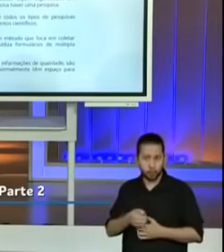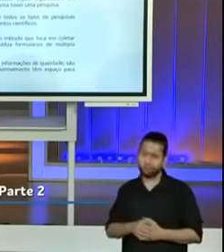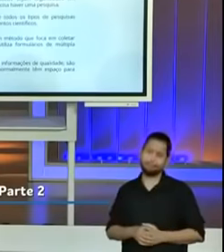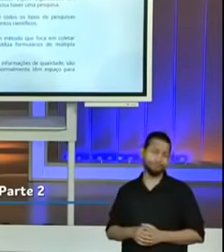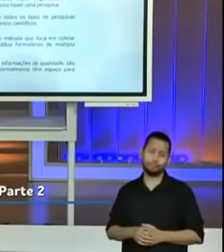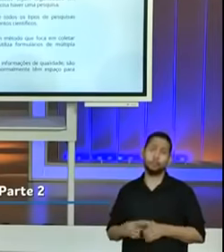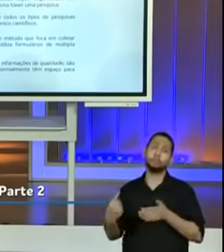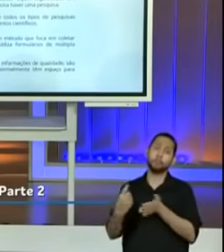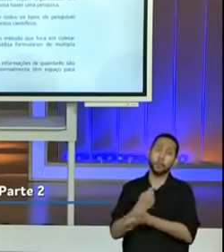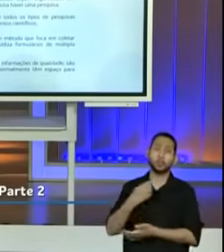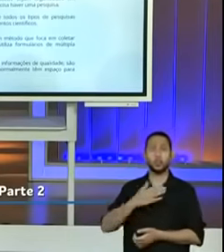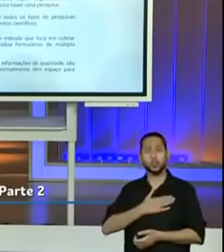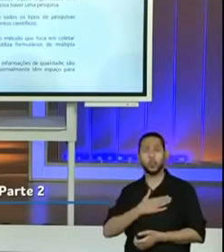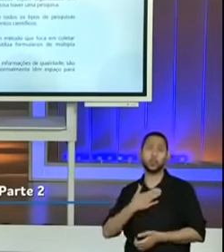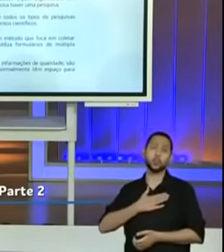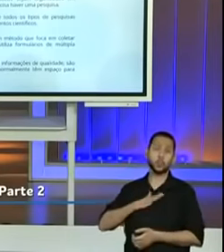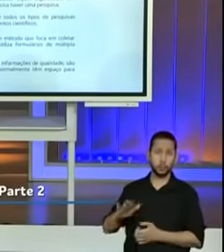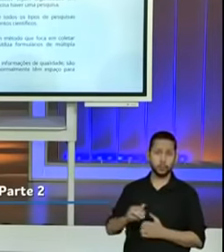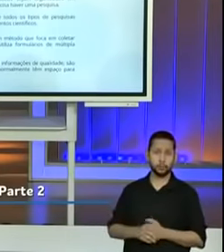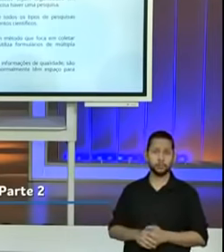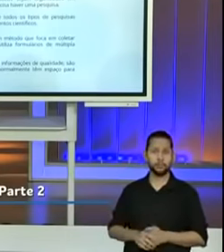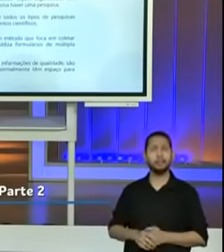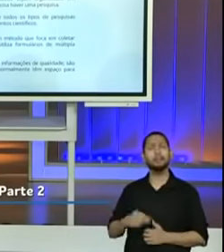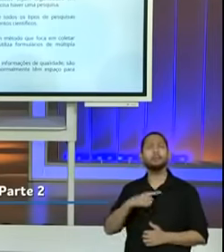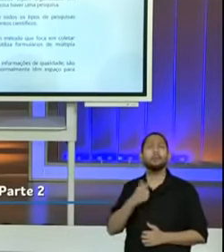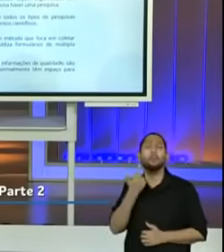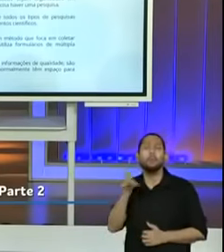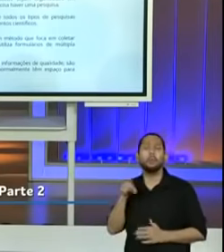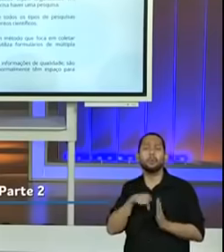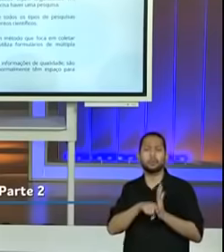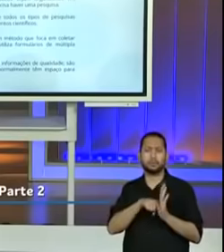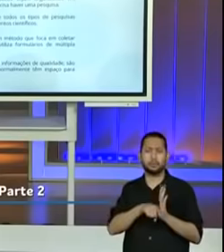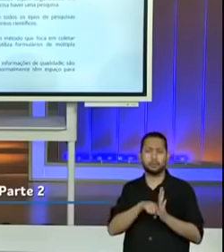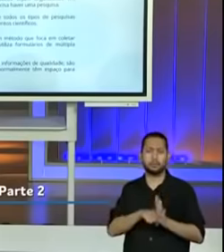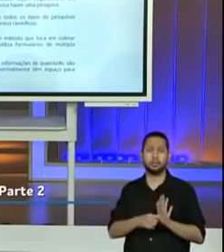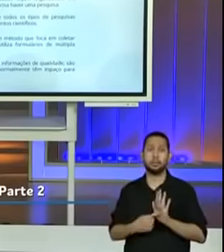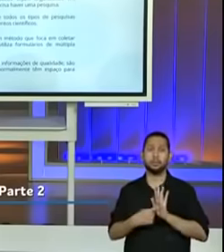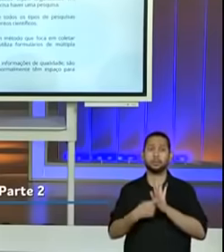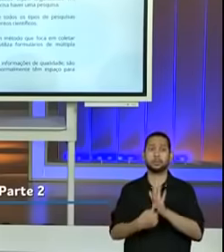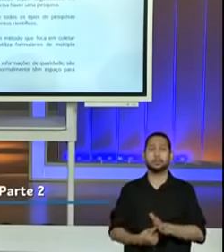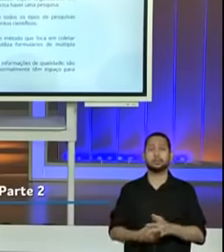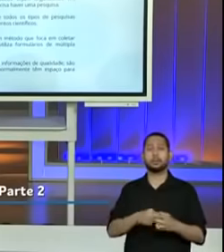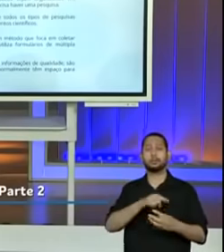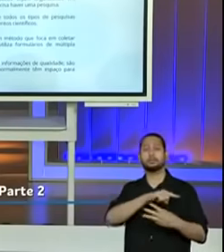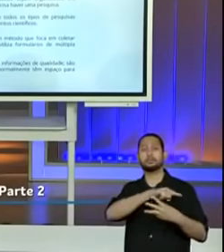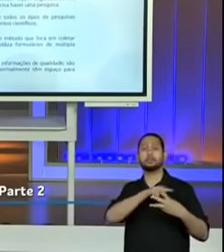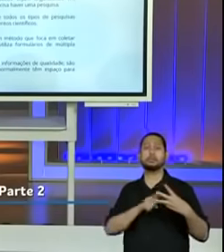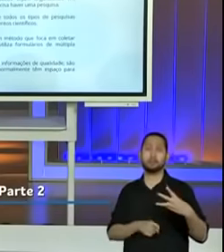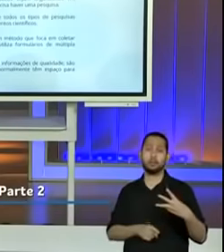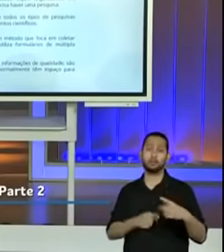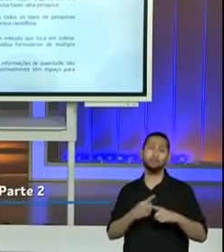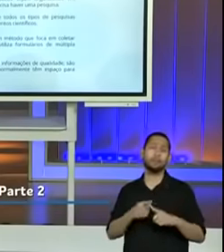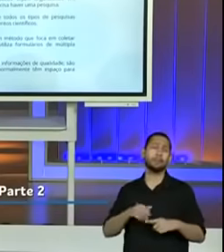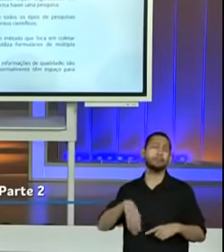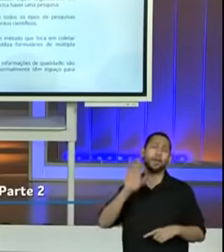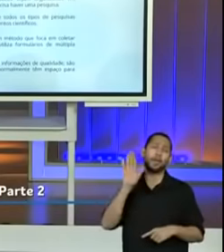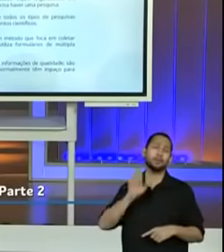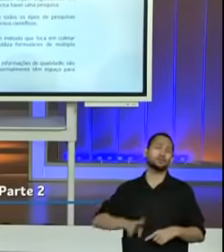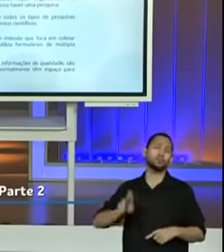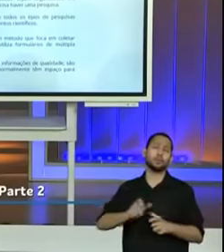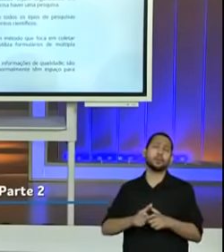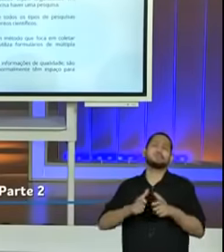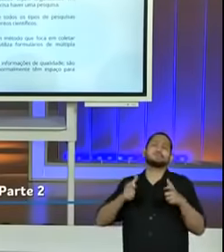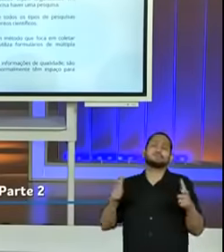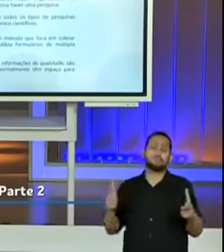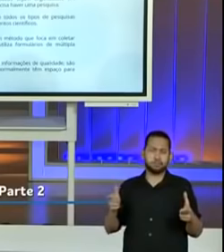existem outros tipos de pesquisa? Vários. Aqui eu coloquei os que a gente mais utiliza e mais verifica no